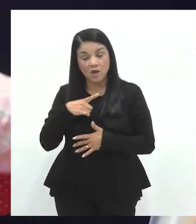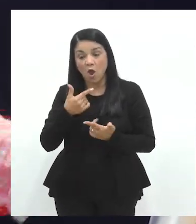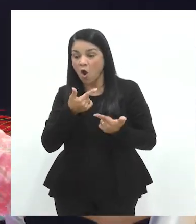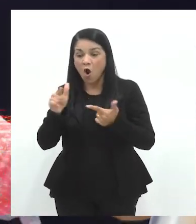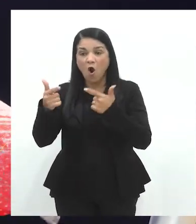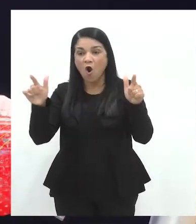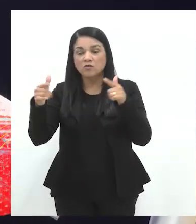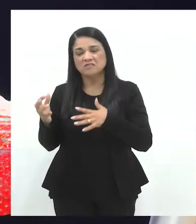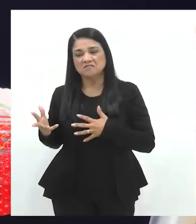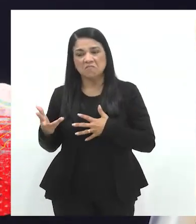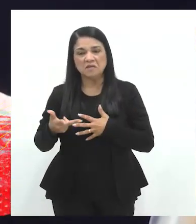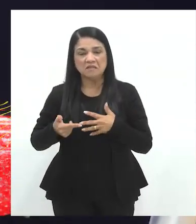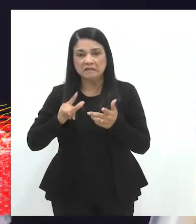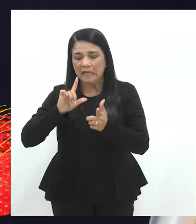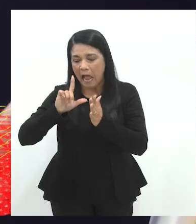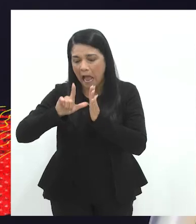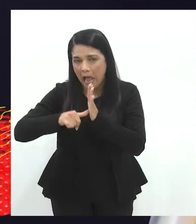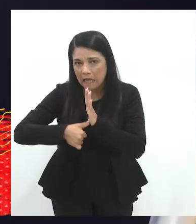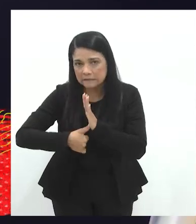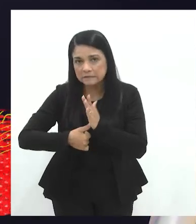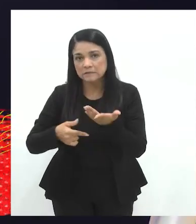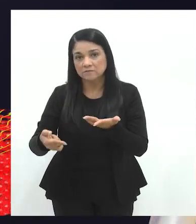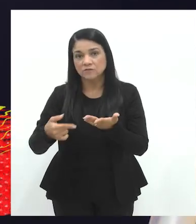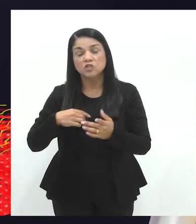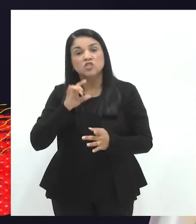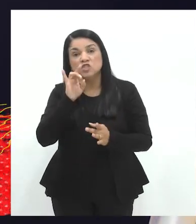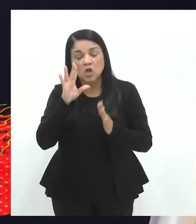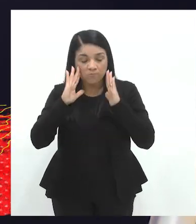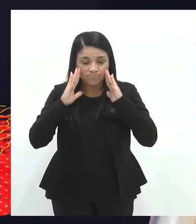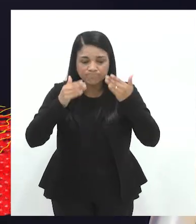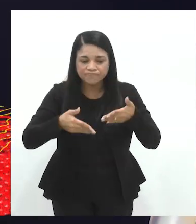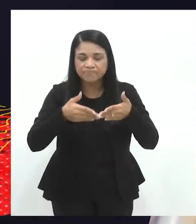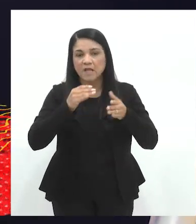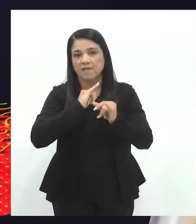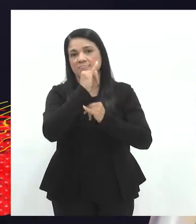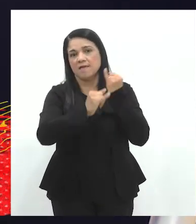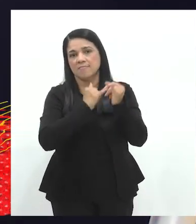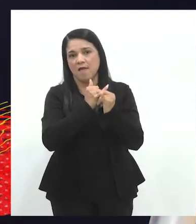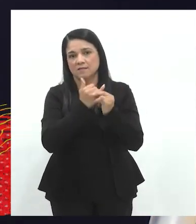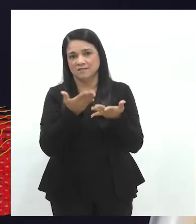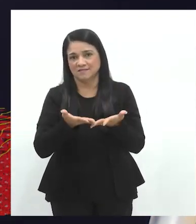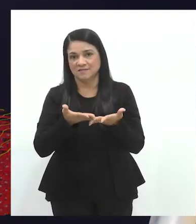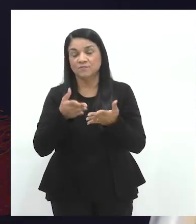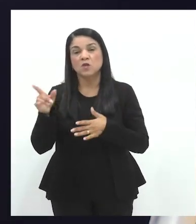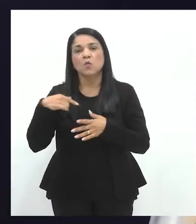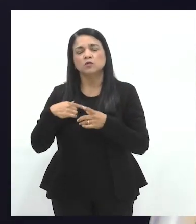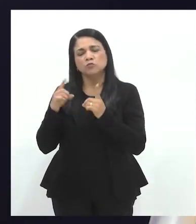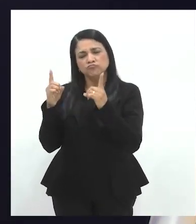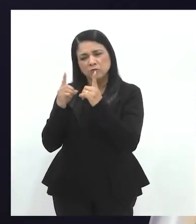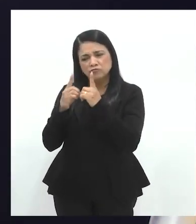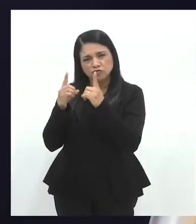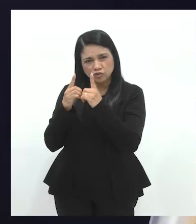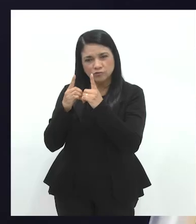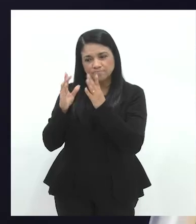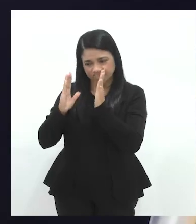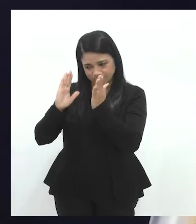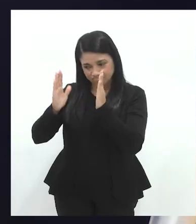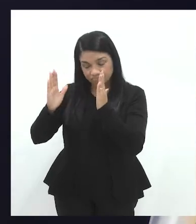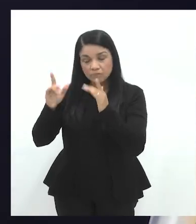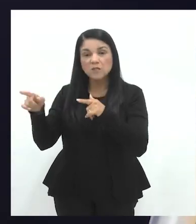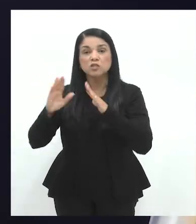várias outras habilidades em defasagem e Ah, só a tela. Na época que eu comecei a atendê-la, ela estudava em